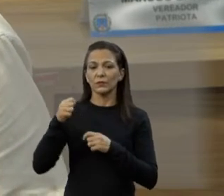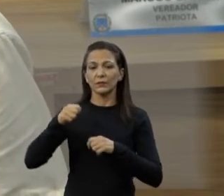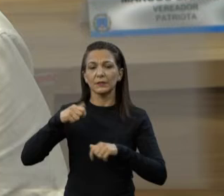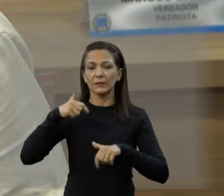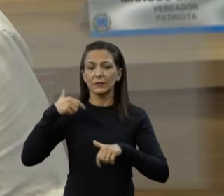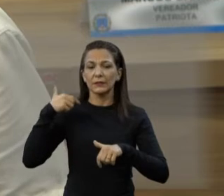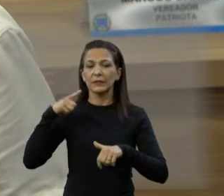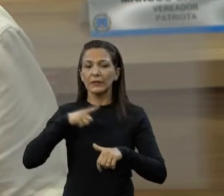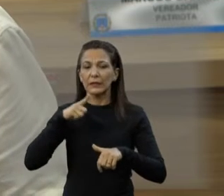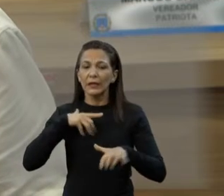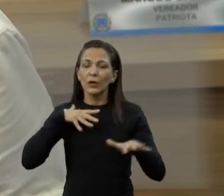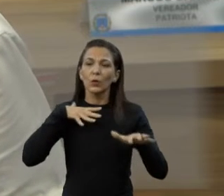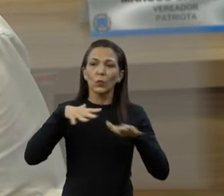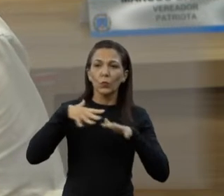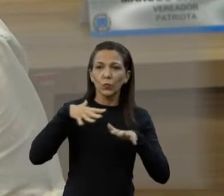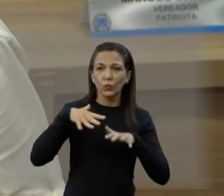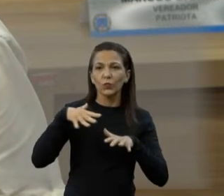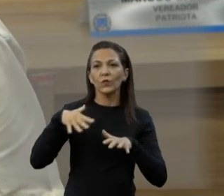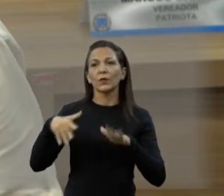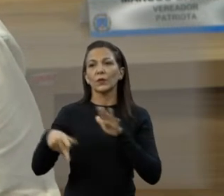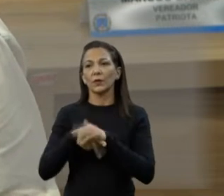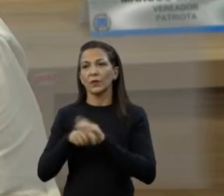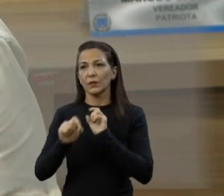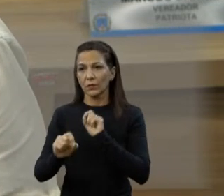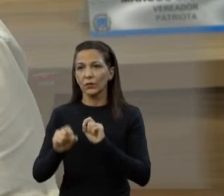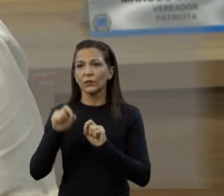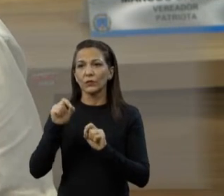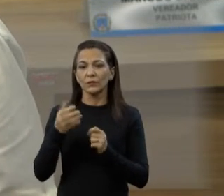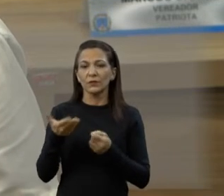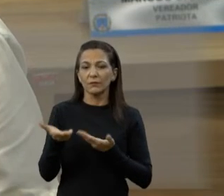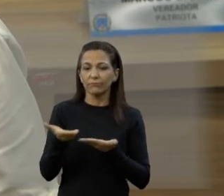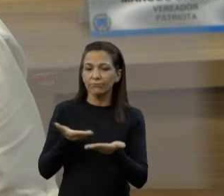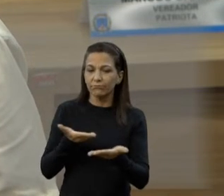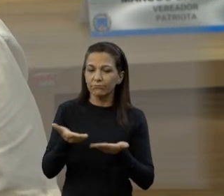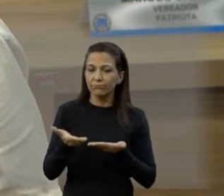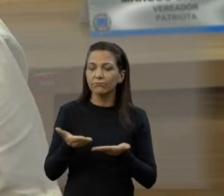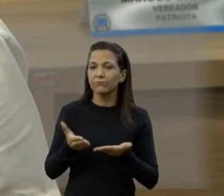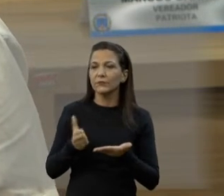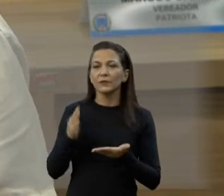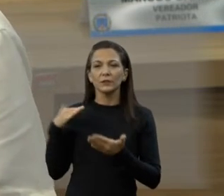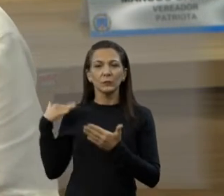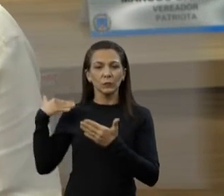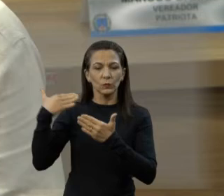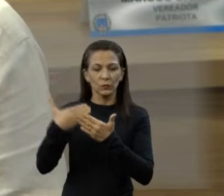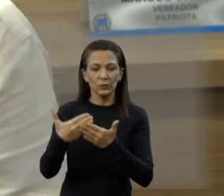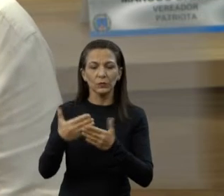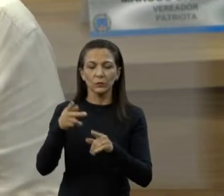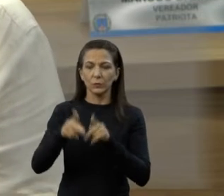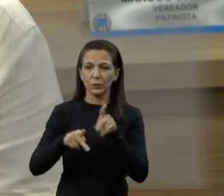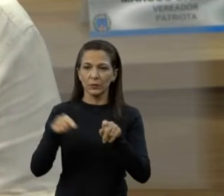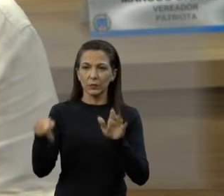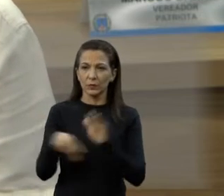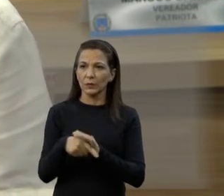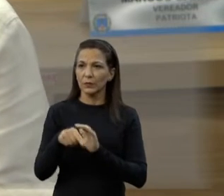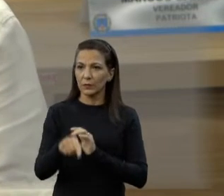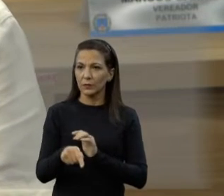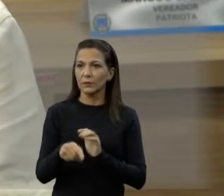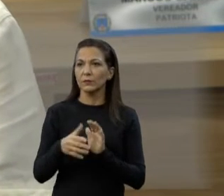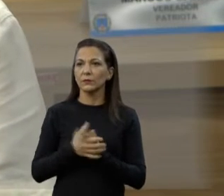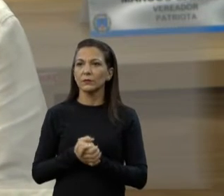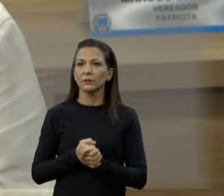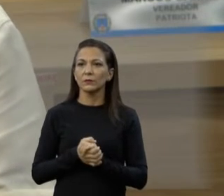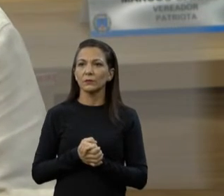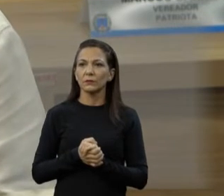ativa e conheço você já há muito tempo e sei que você teve ouvido né nessa situações aí em que volta à população o